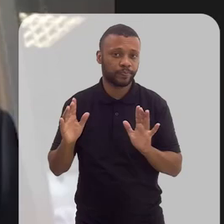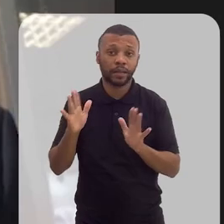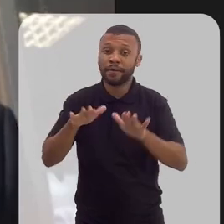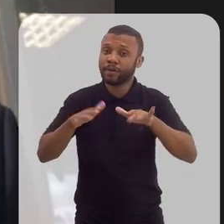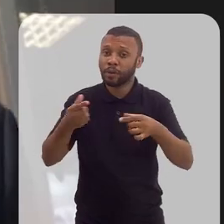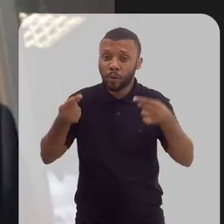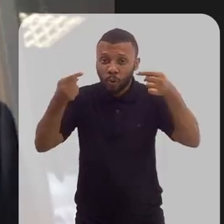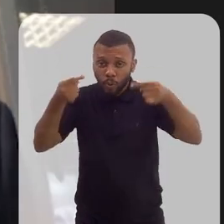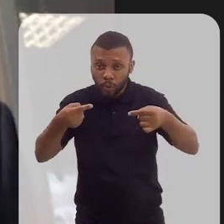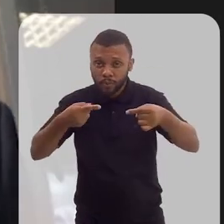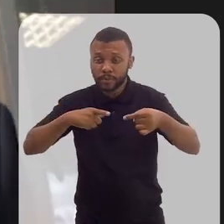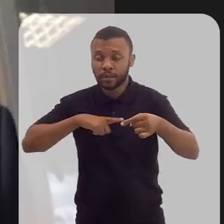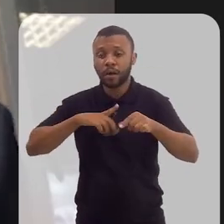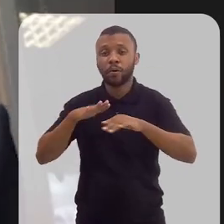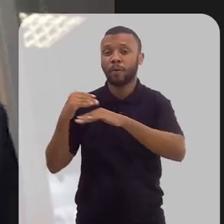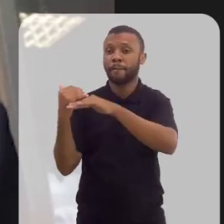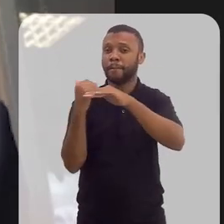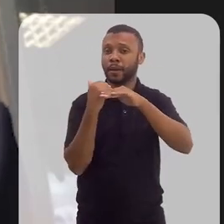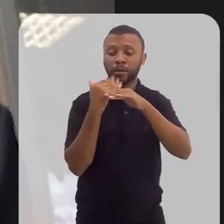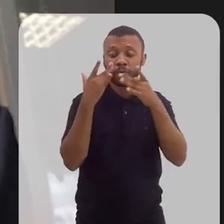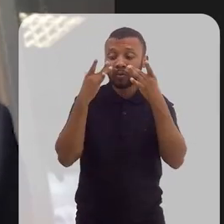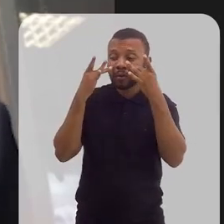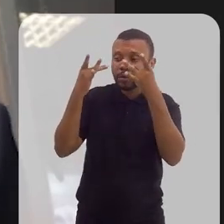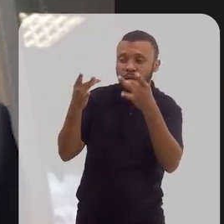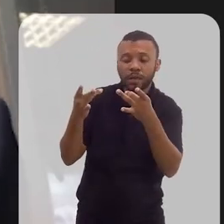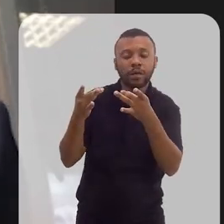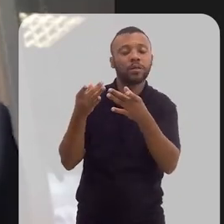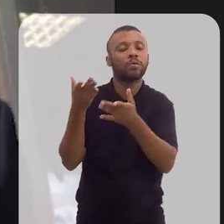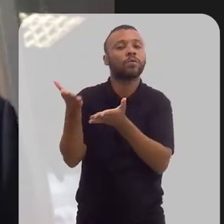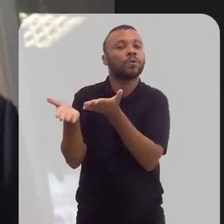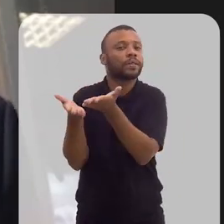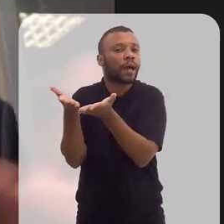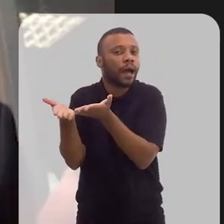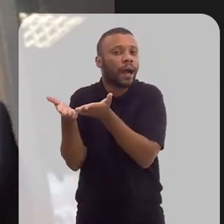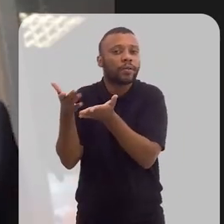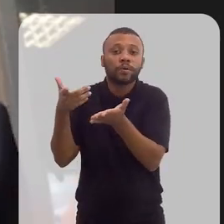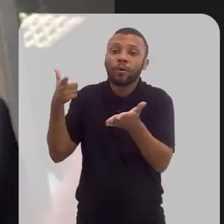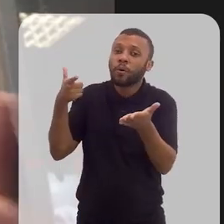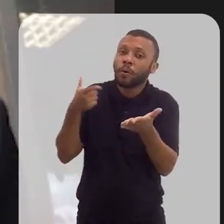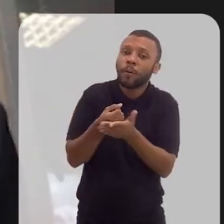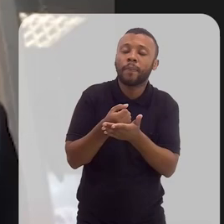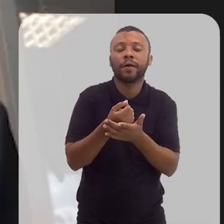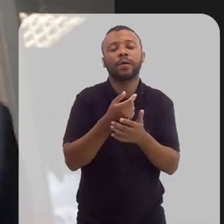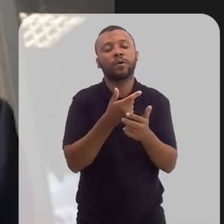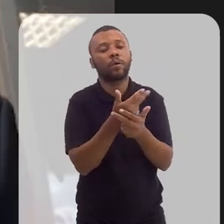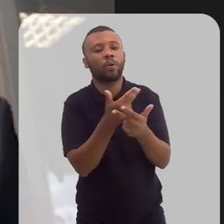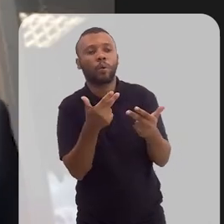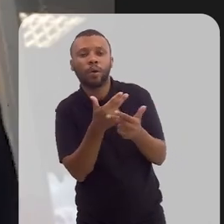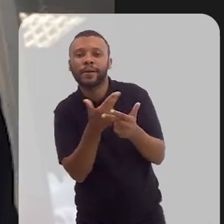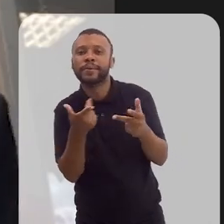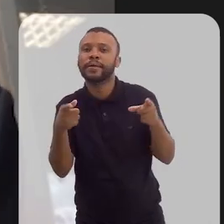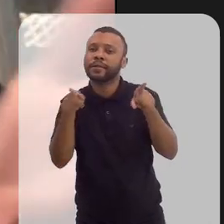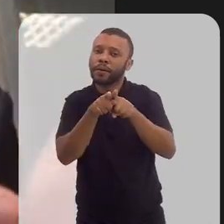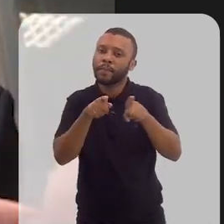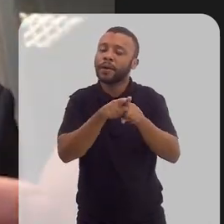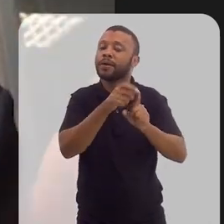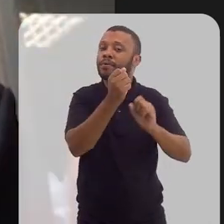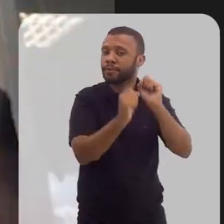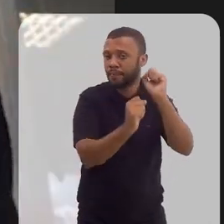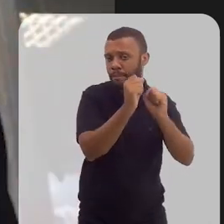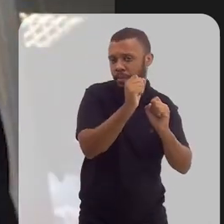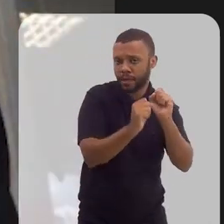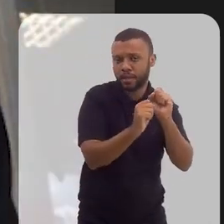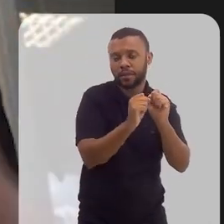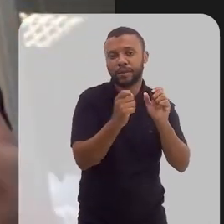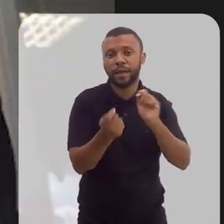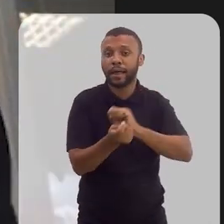concorrentes terão o mesmo zelo, o mesmo cuidado, adquirirão insumos também de empresas e, portanto, pagarão mais caro,